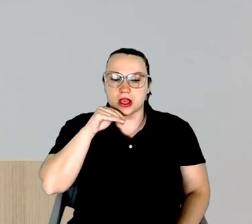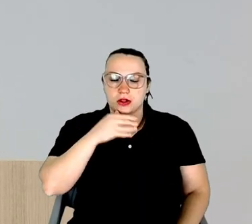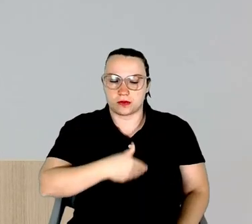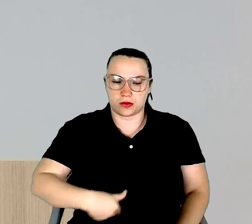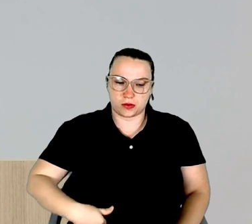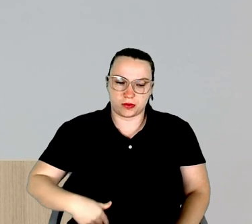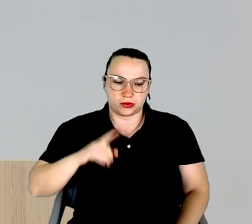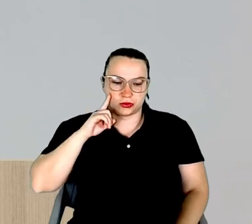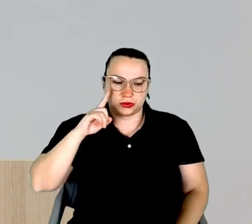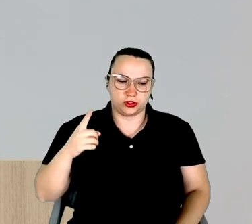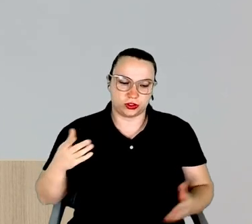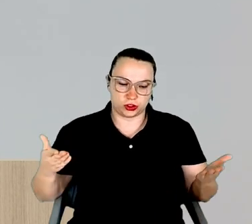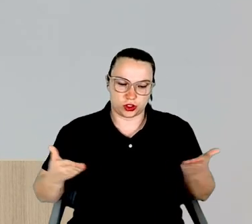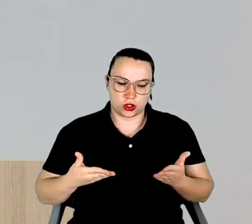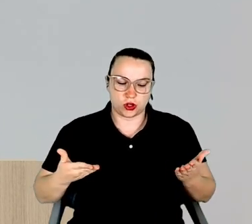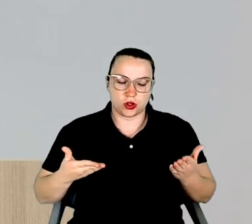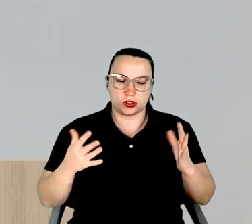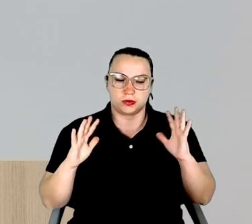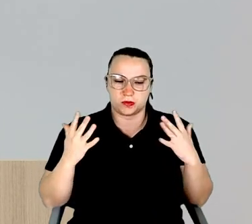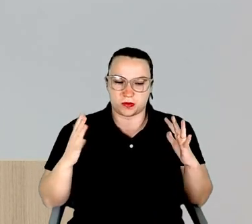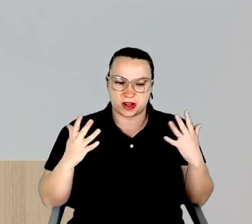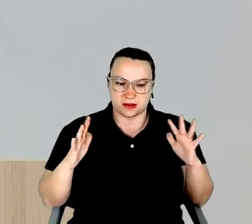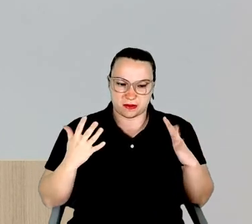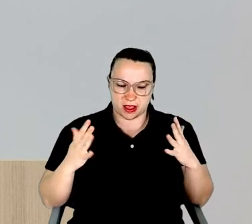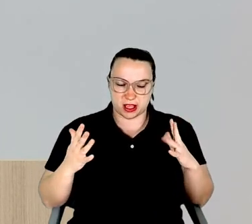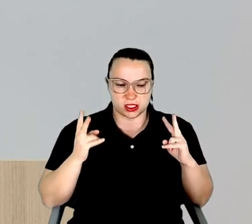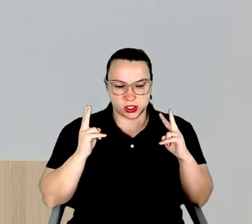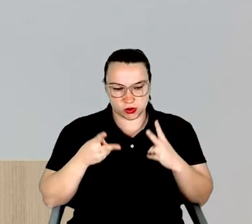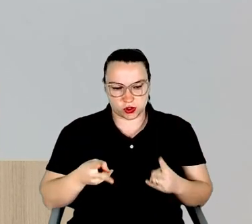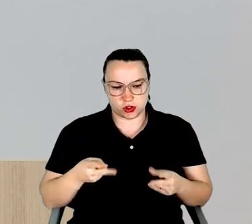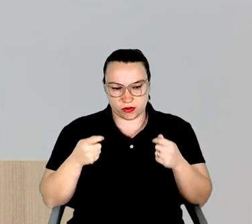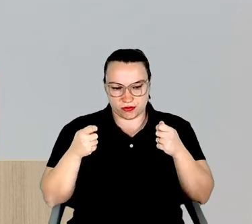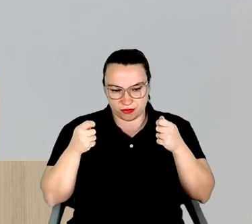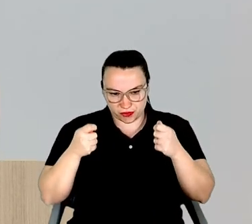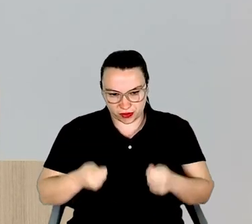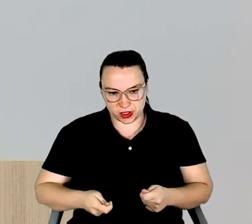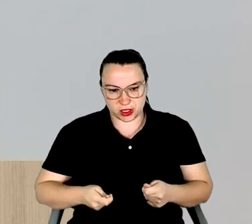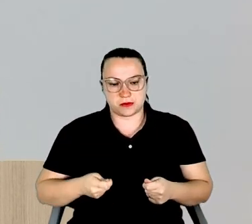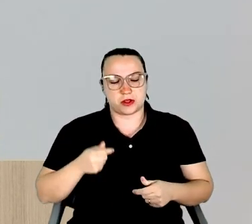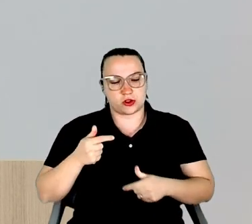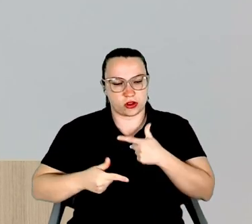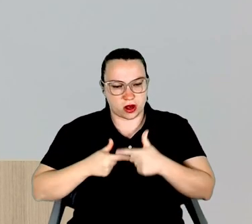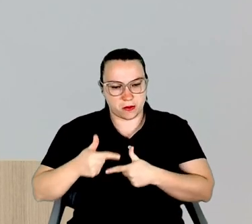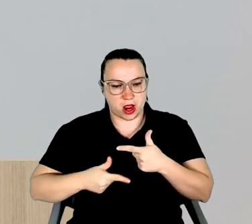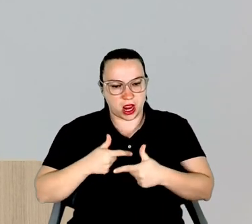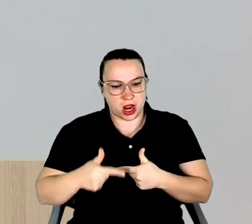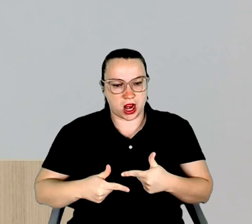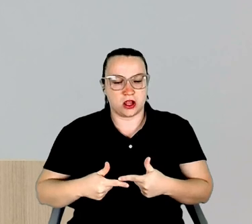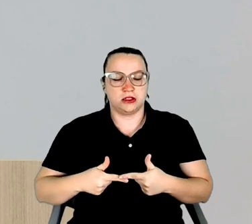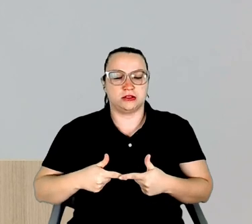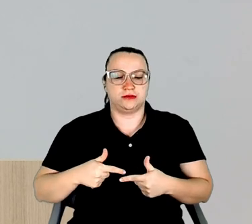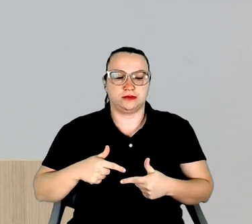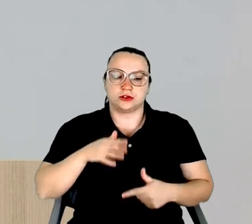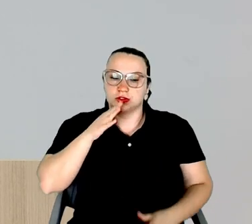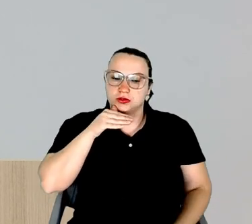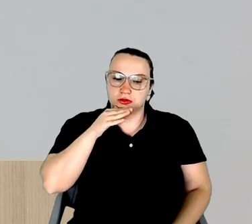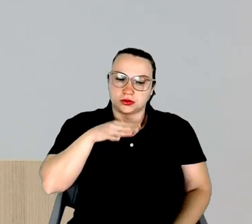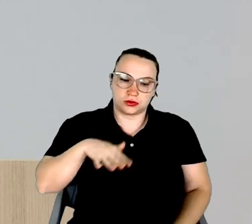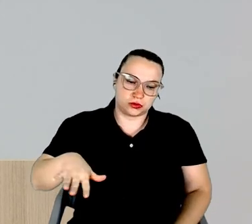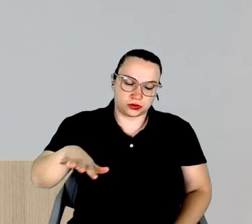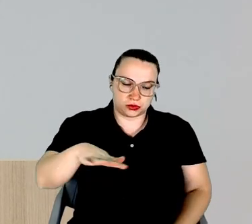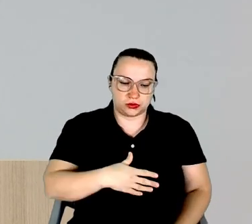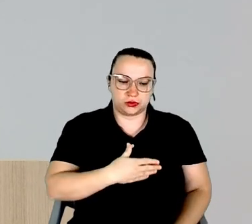Os parabéns, que vocês continuem firmes nessa caminhada, servindo ao bem comum, ao